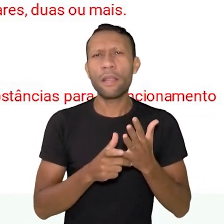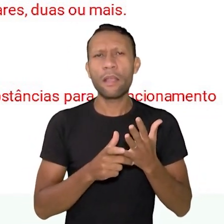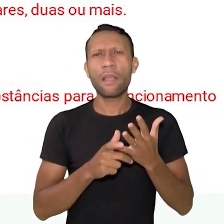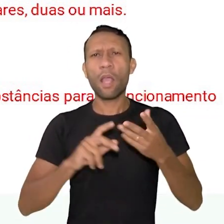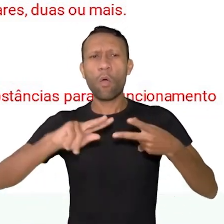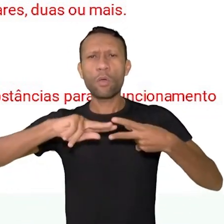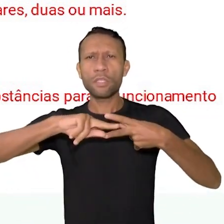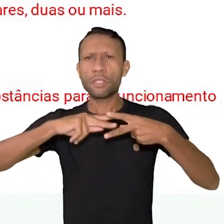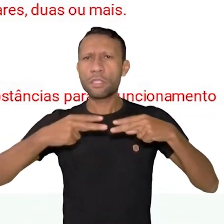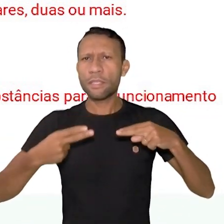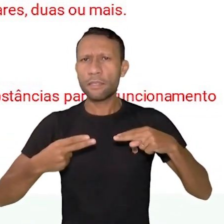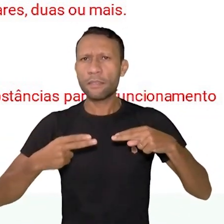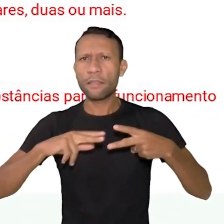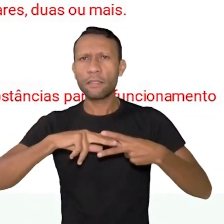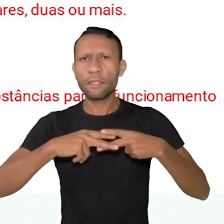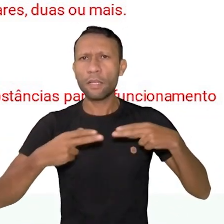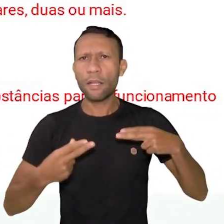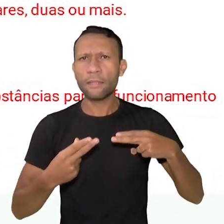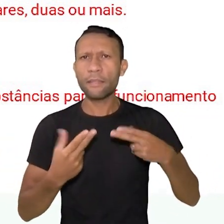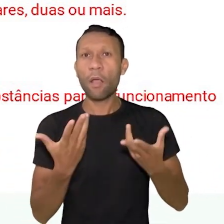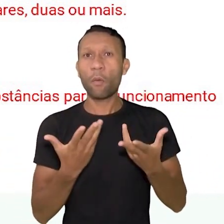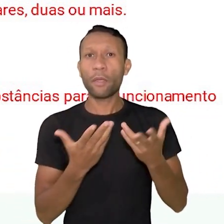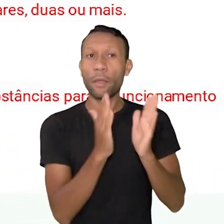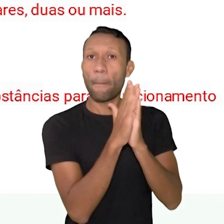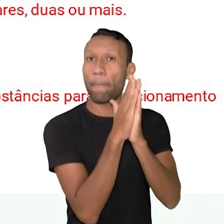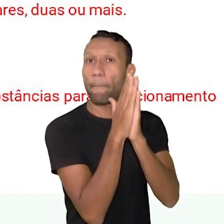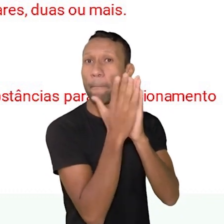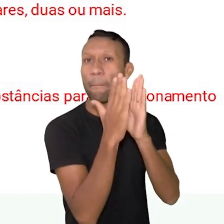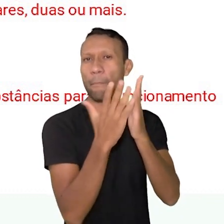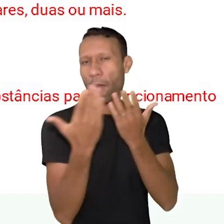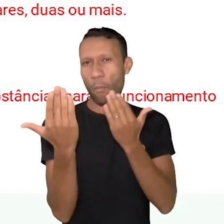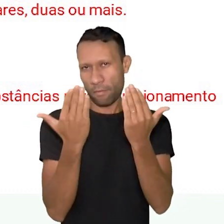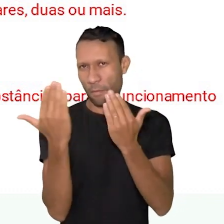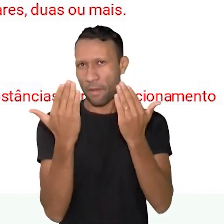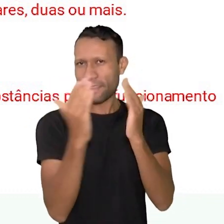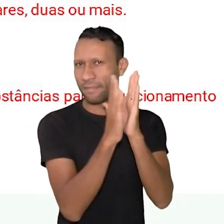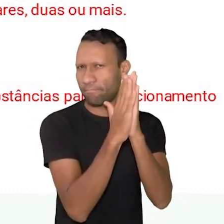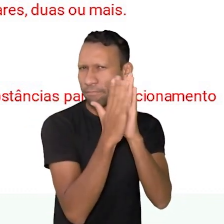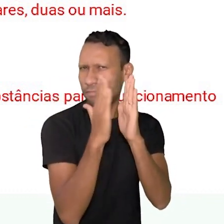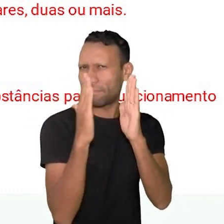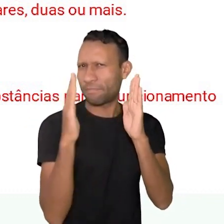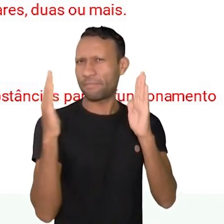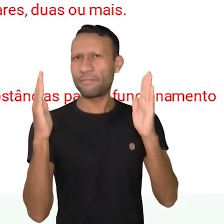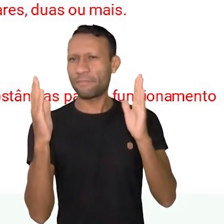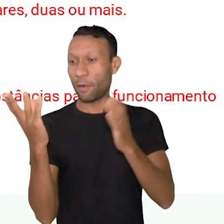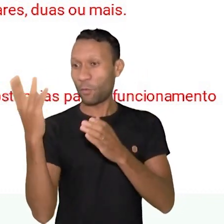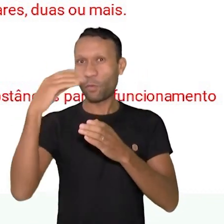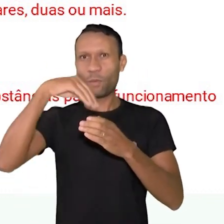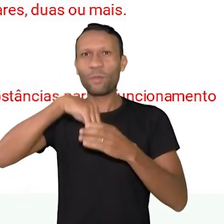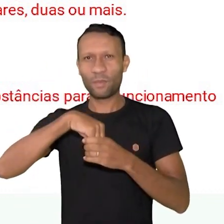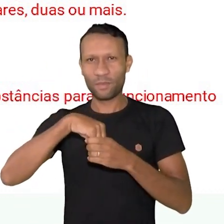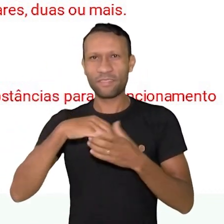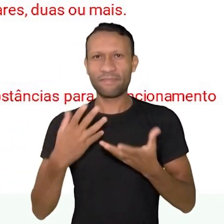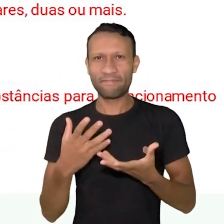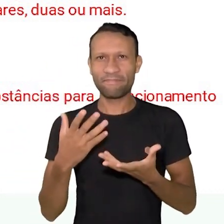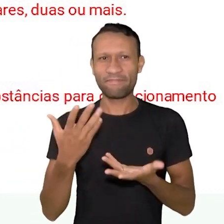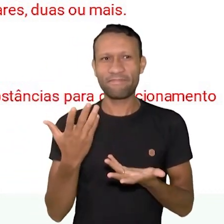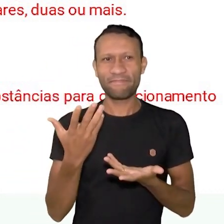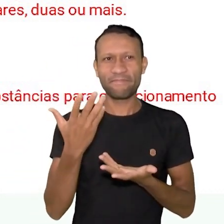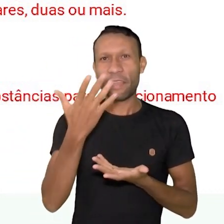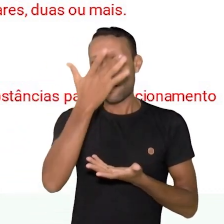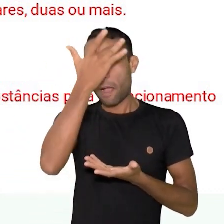ó, o material genético é a nossa biblioteca genética. É ele que vai guardar tudo que a gente é, tá certo? Então, capaz de guardar